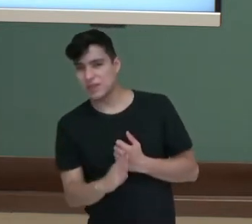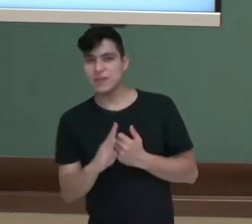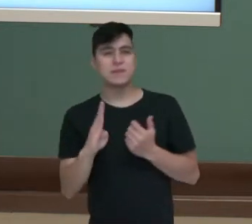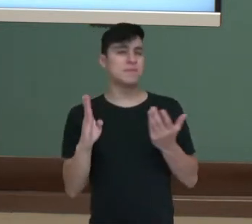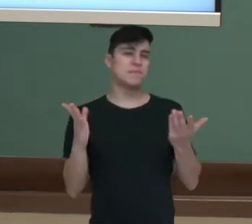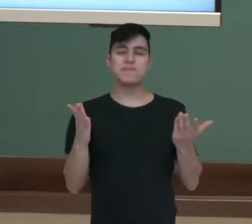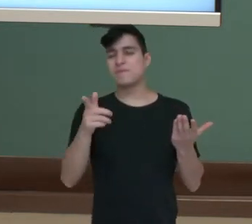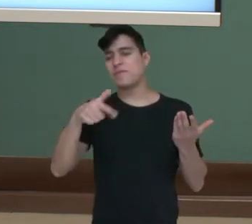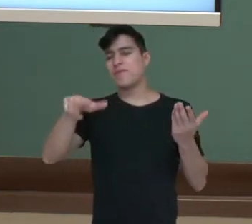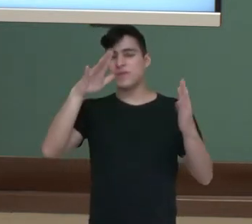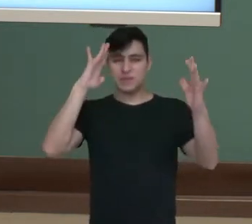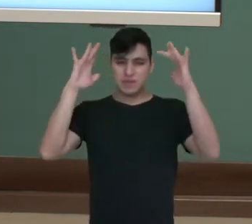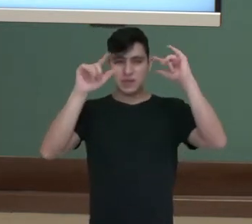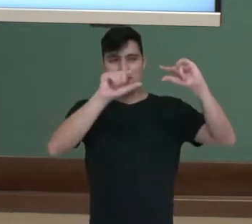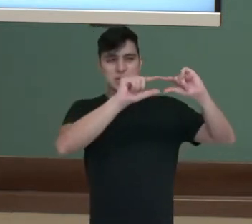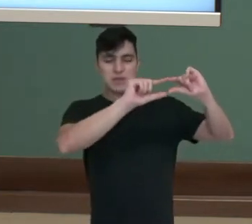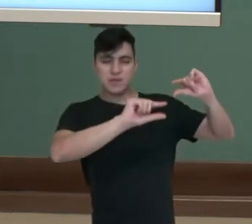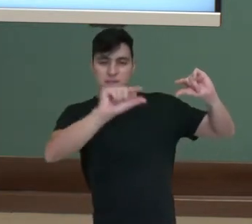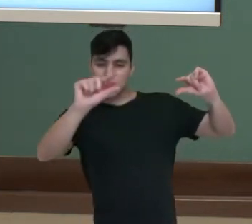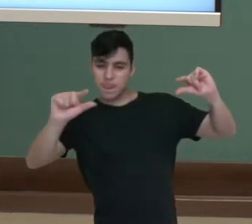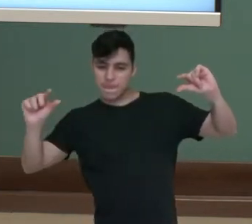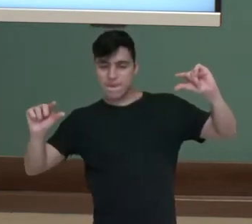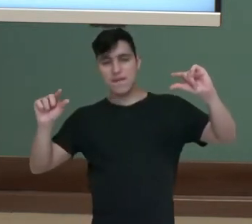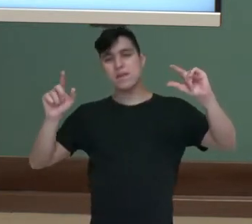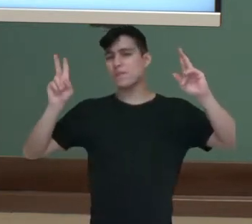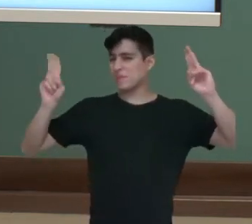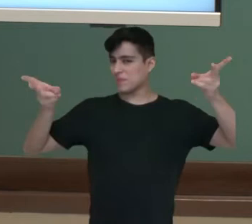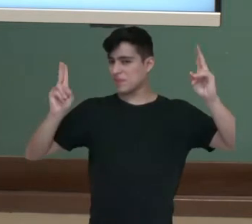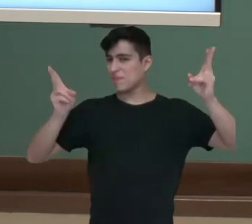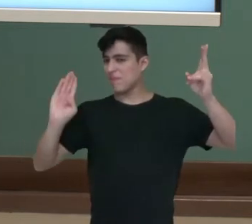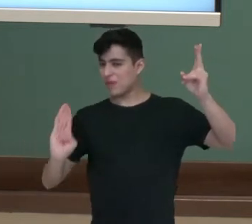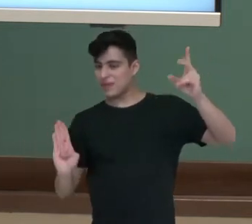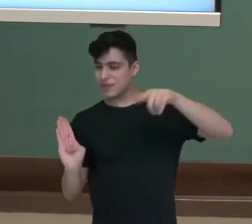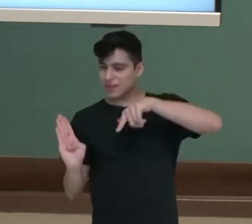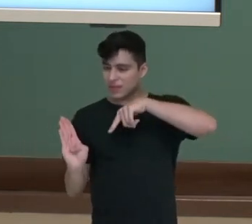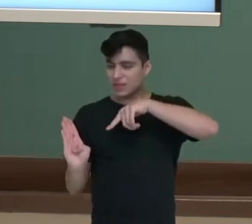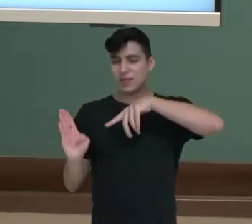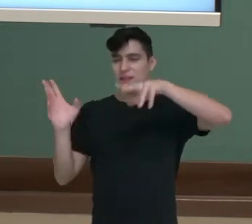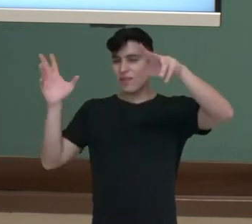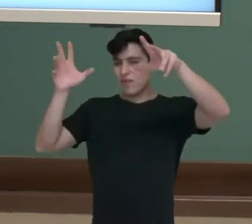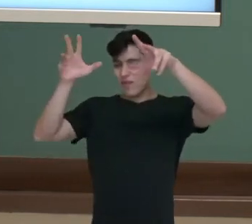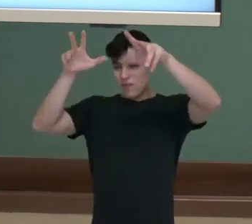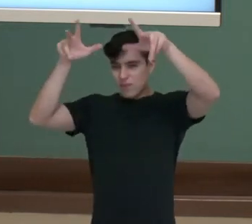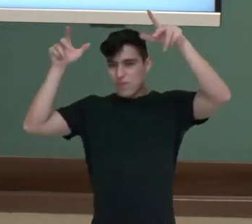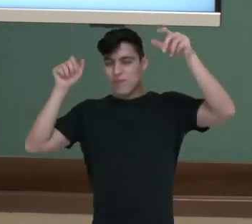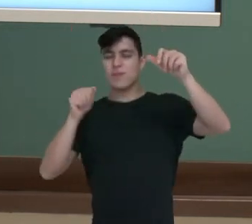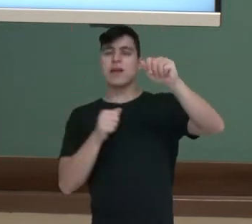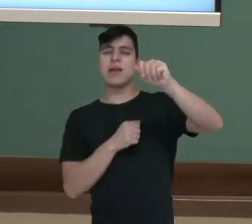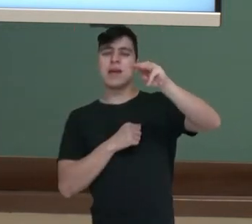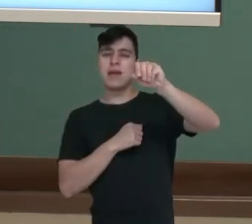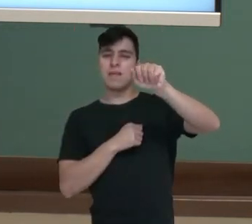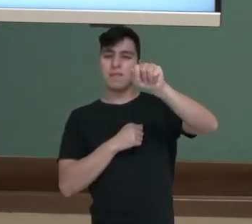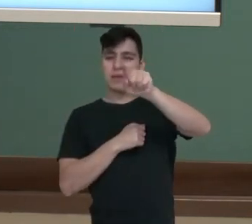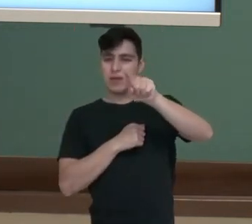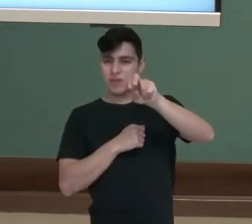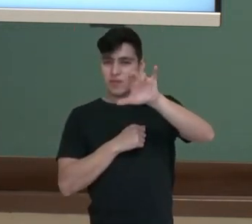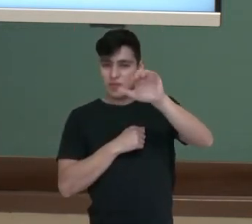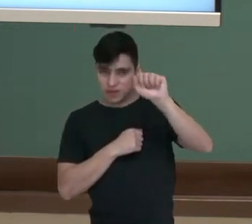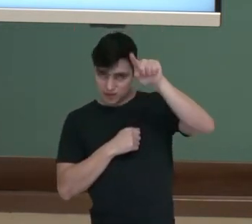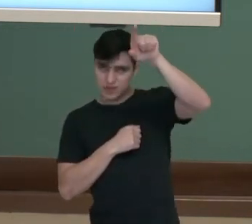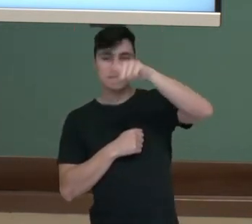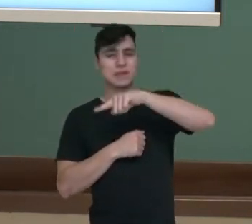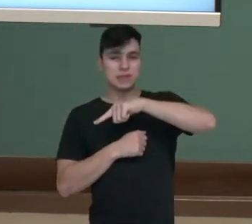você imagina essa linha vindo e chegando até o Brasil, a floresta amazônica, a maior floresta tropical do mundo, né?